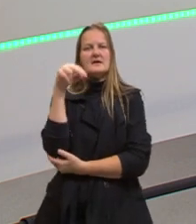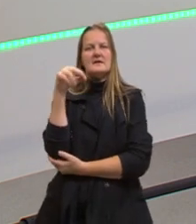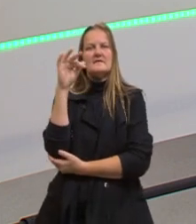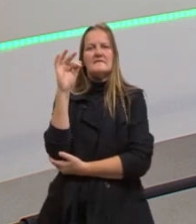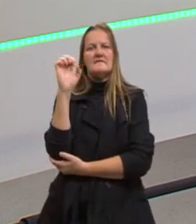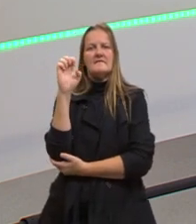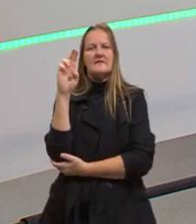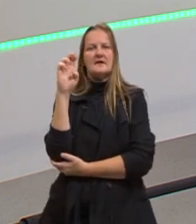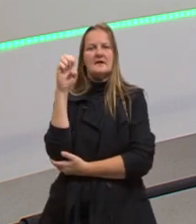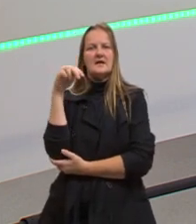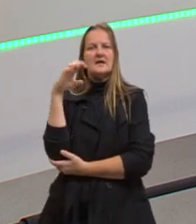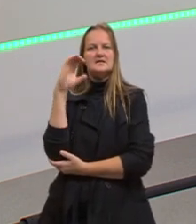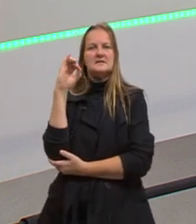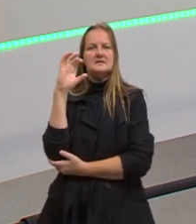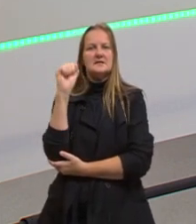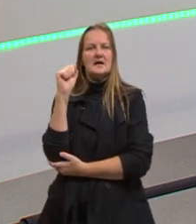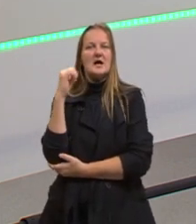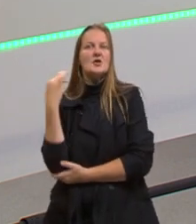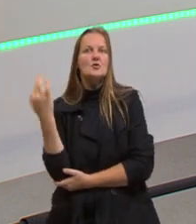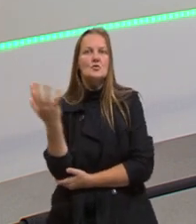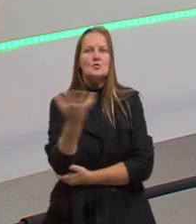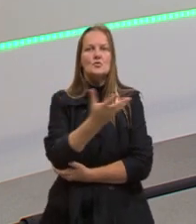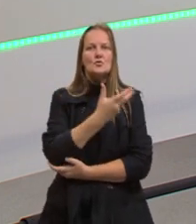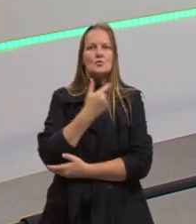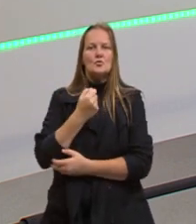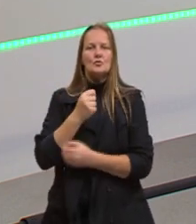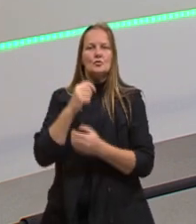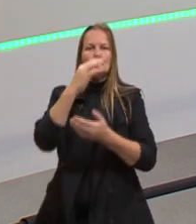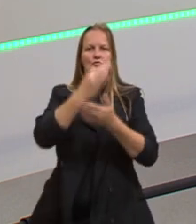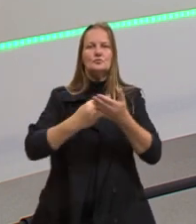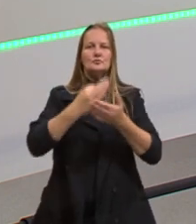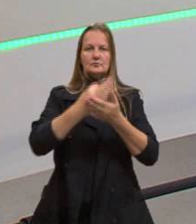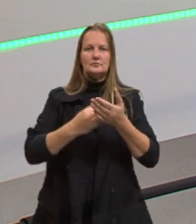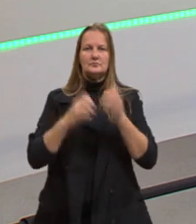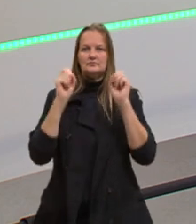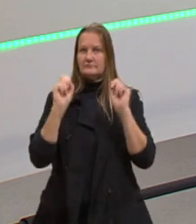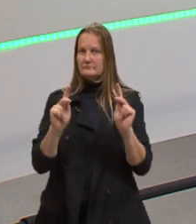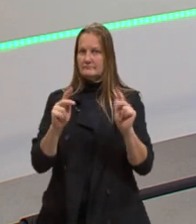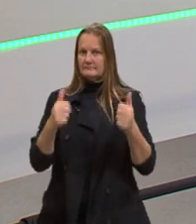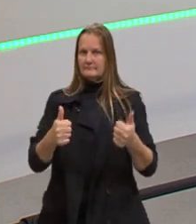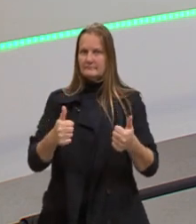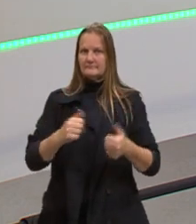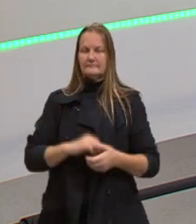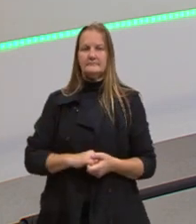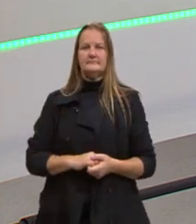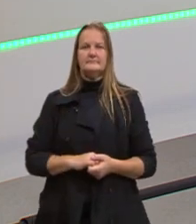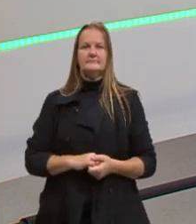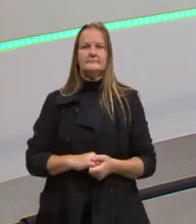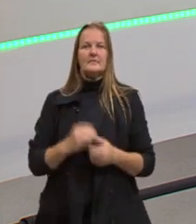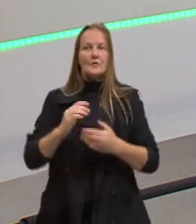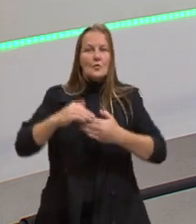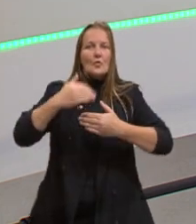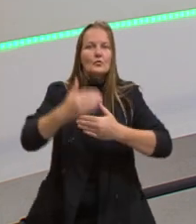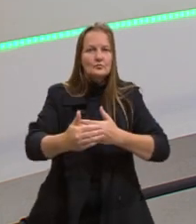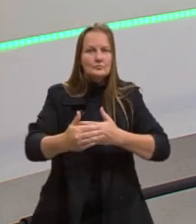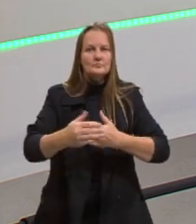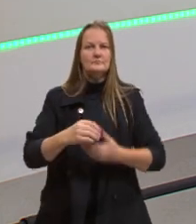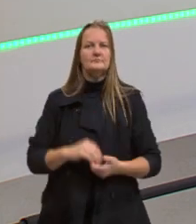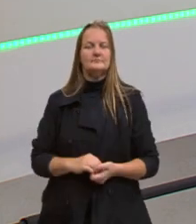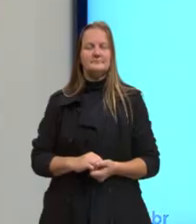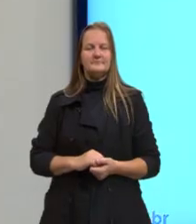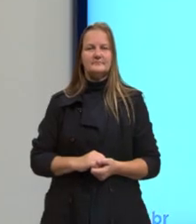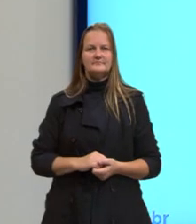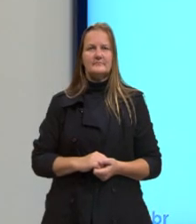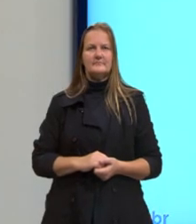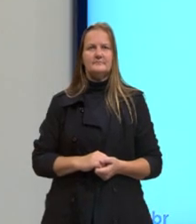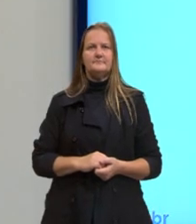observar todos os aspectos que apresenta o texto Oi Ray people certo pessoal let's go vamos adiante então